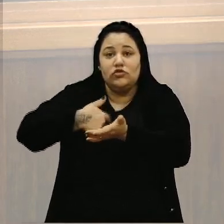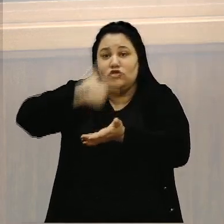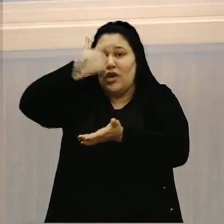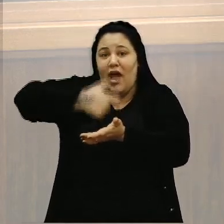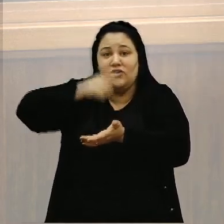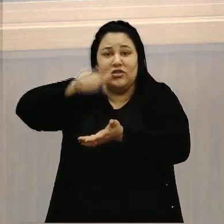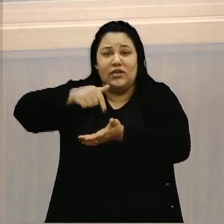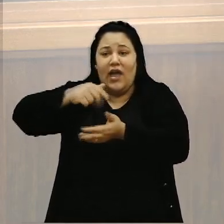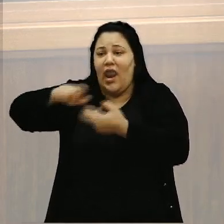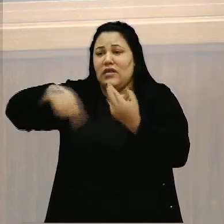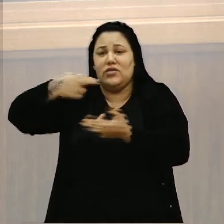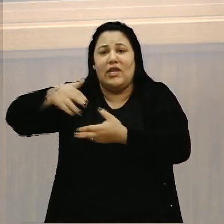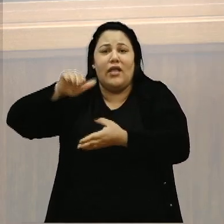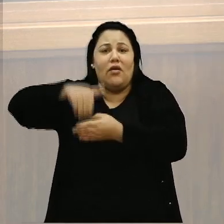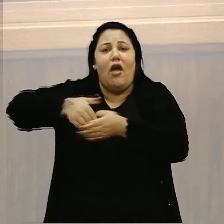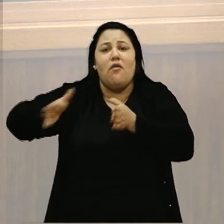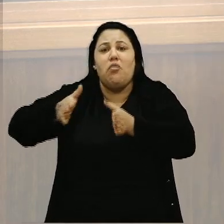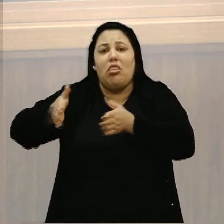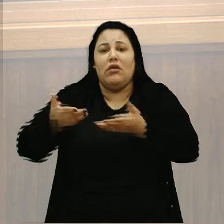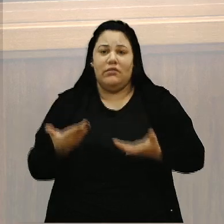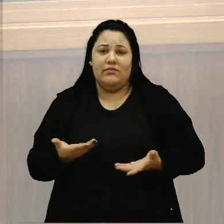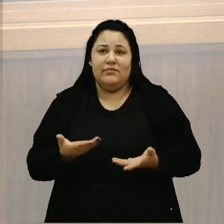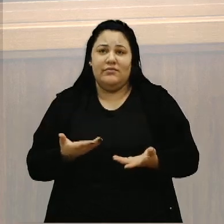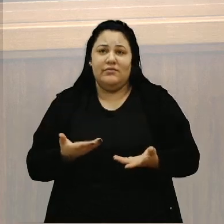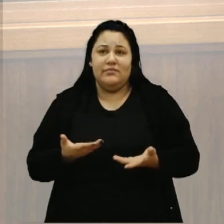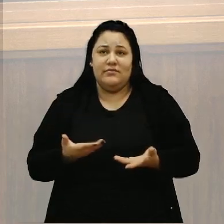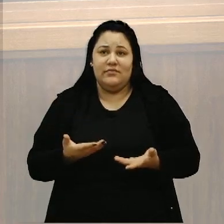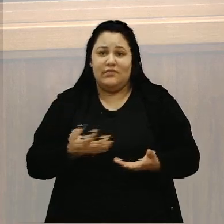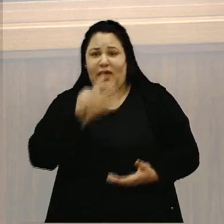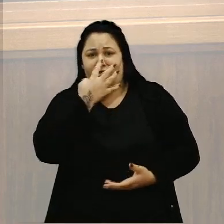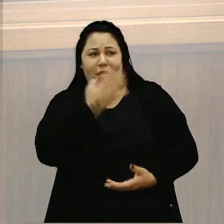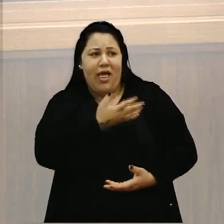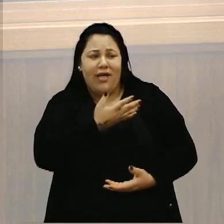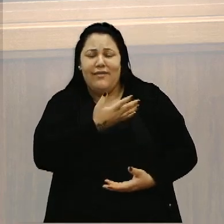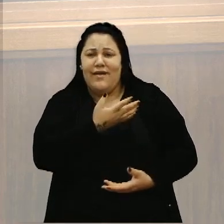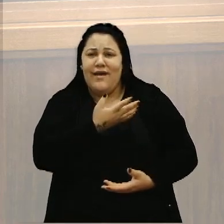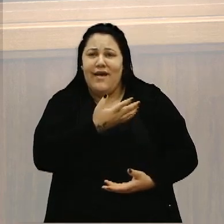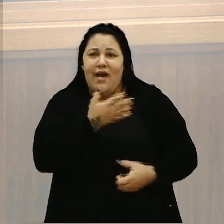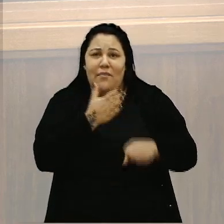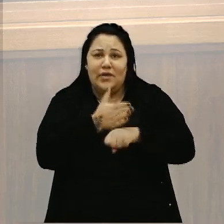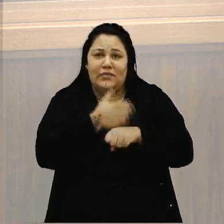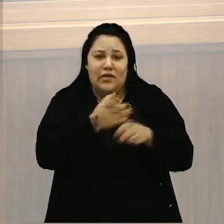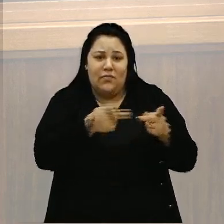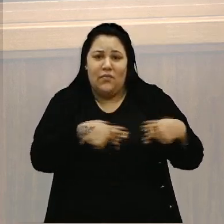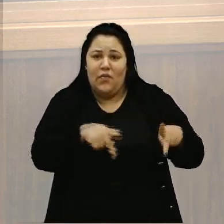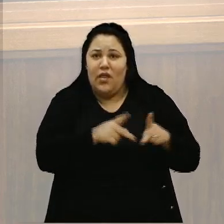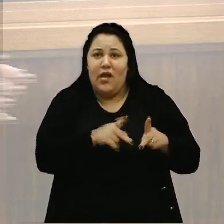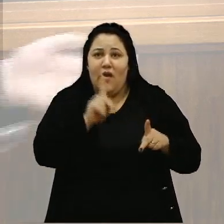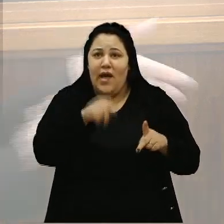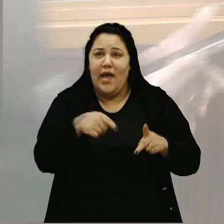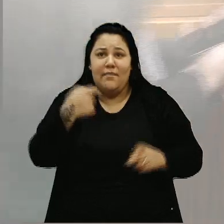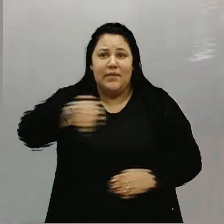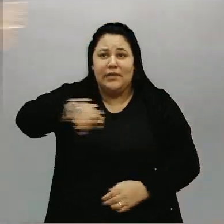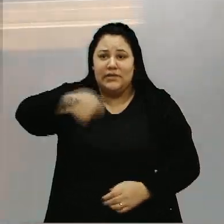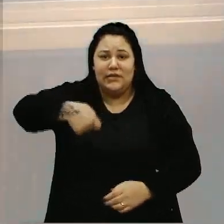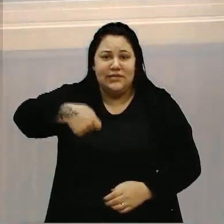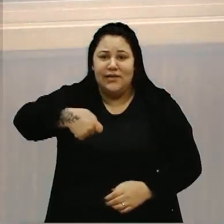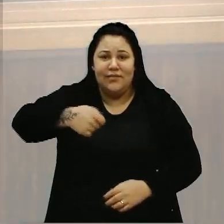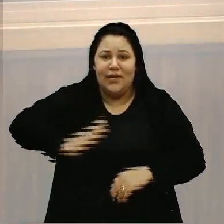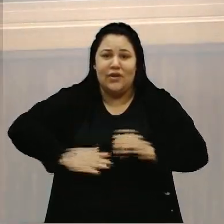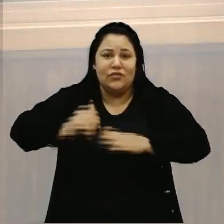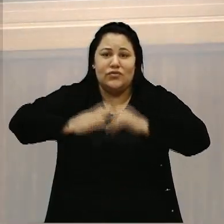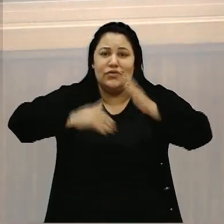é politicagem. Gente, a participação do povo é essencial para a